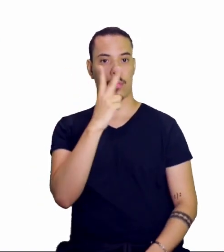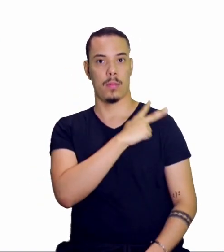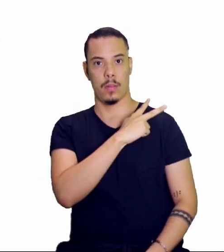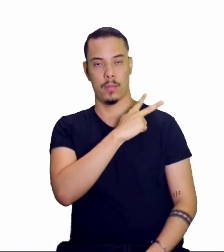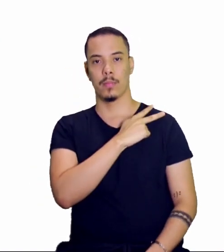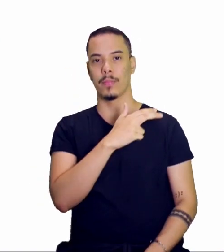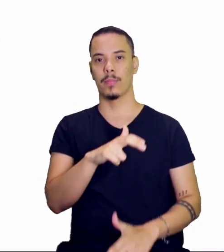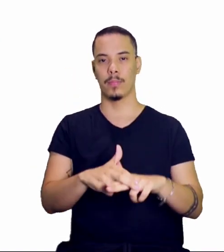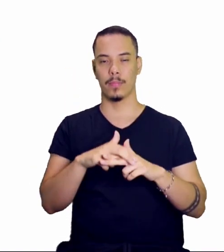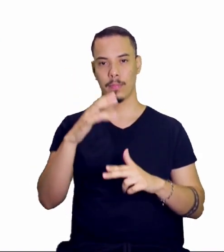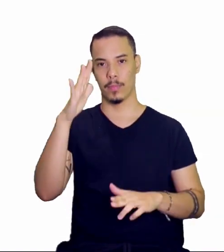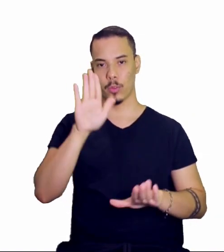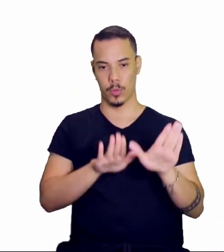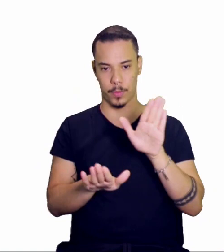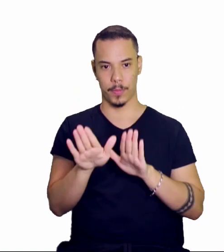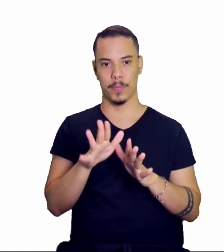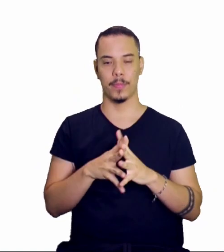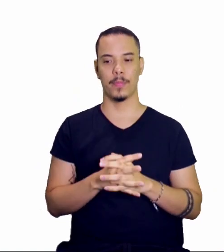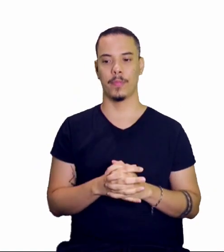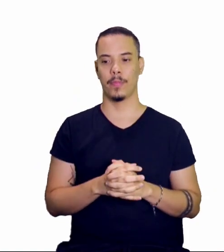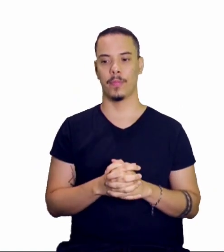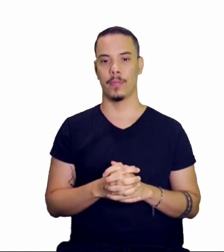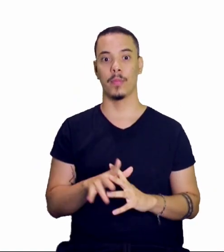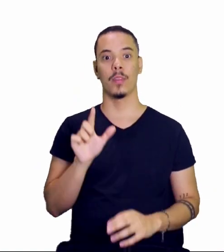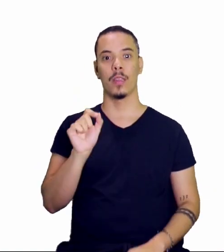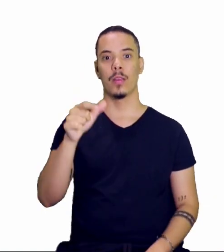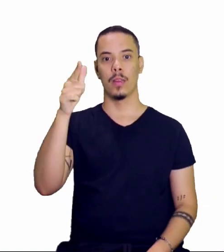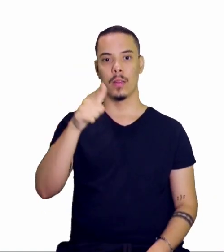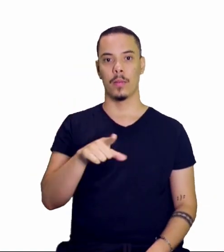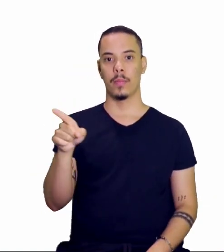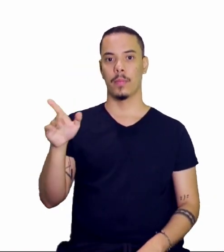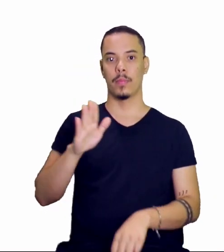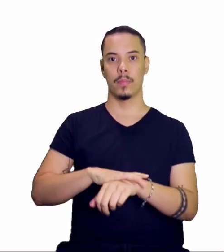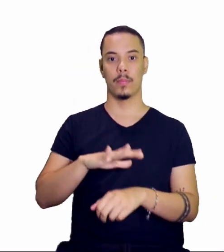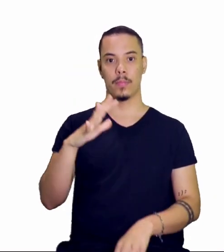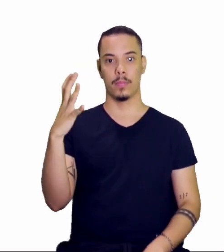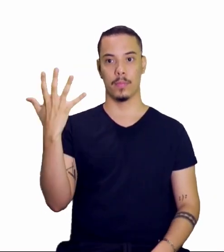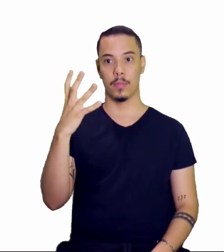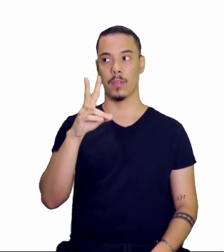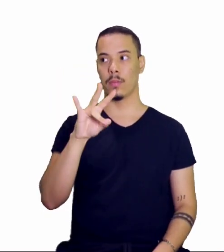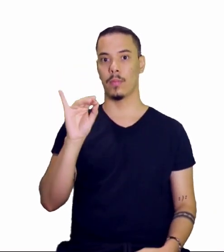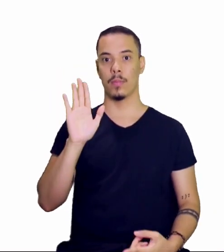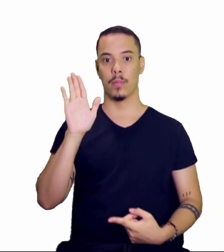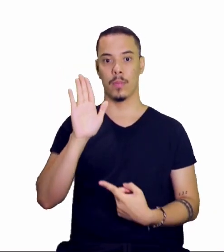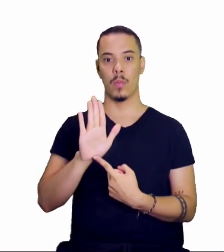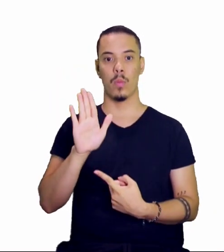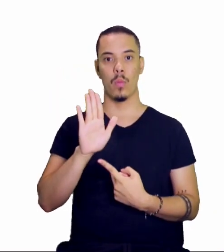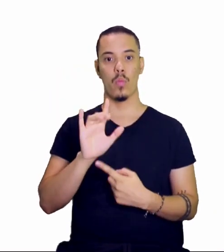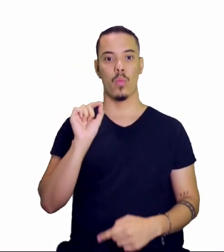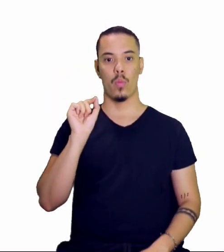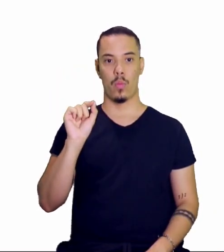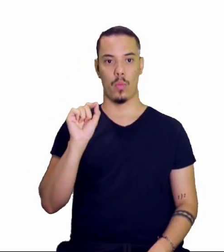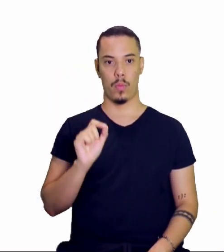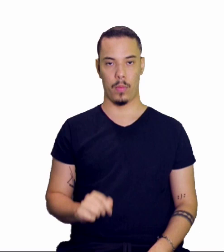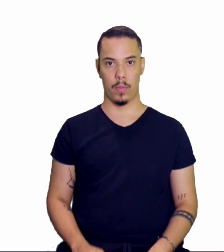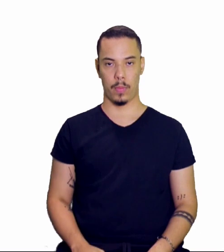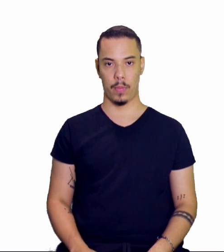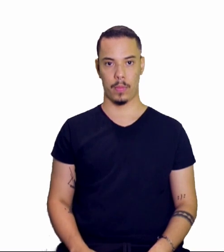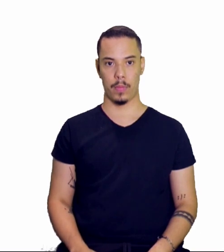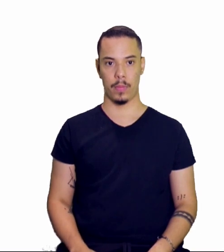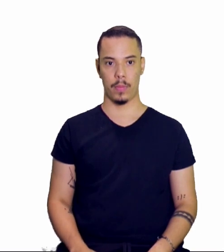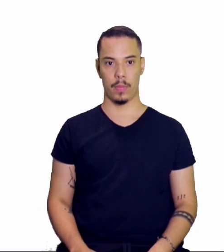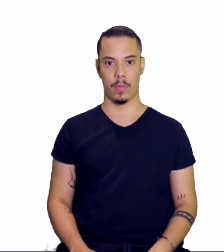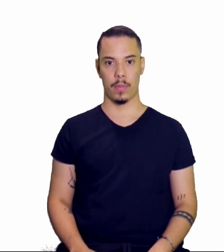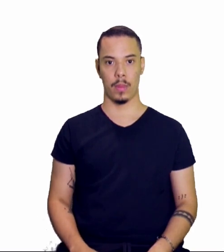tomar cuidado. Ok, então vamos ver o que nós temos mais ali. E o tempo. Aí vai aparecer agora. Ali, ó,